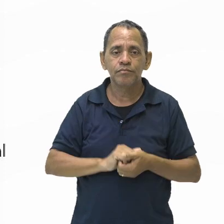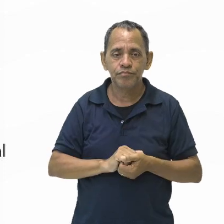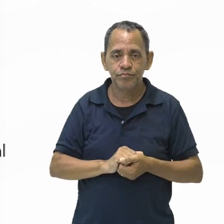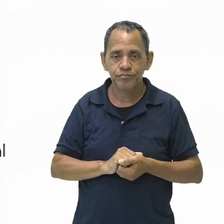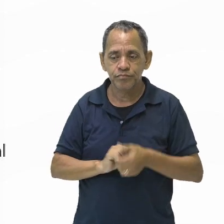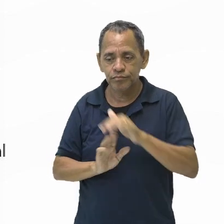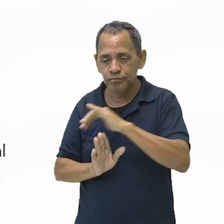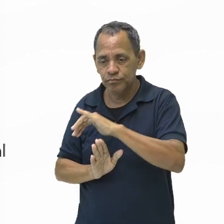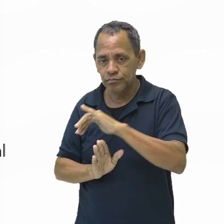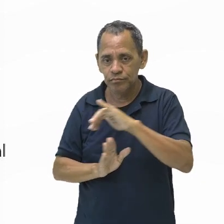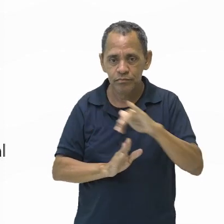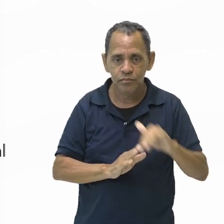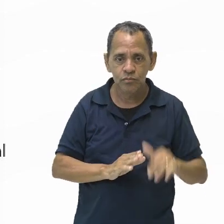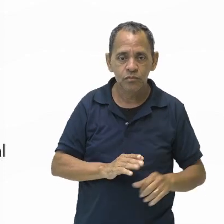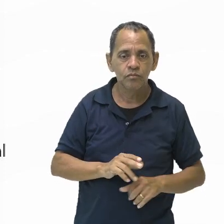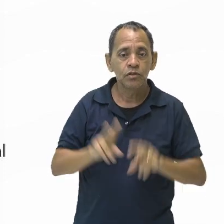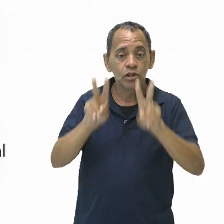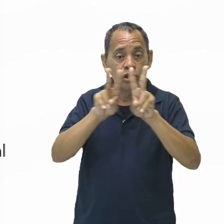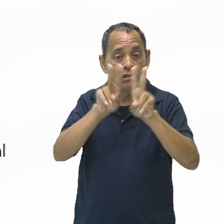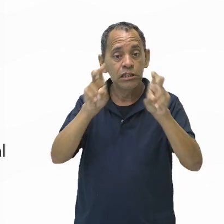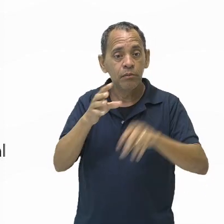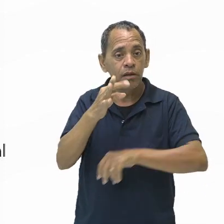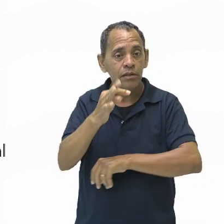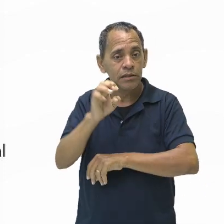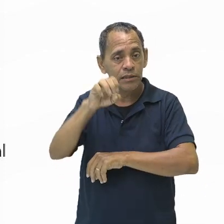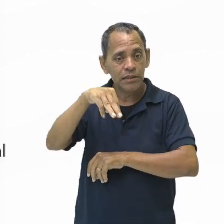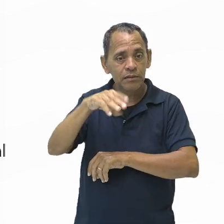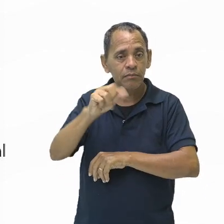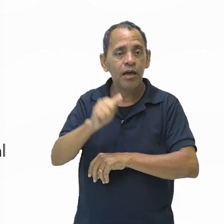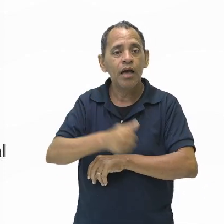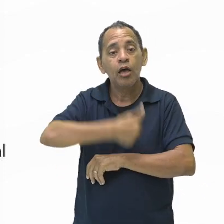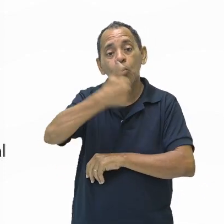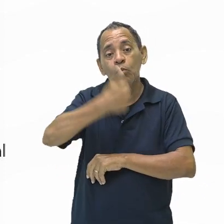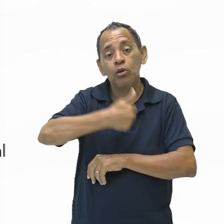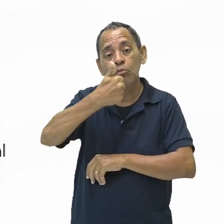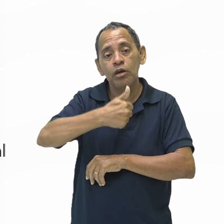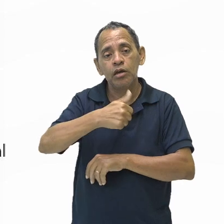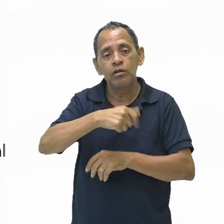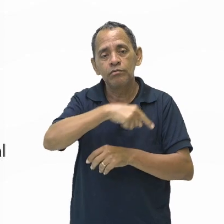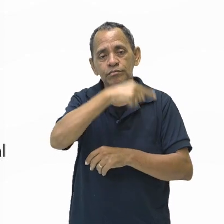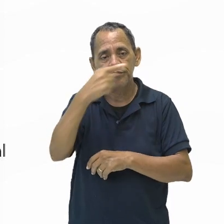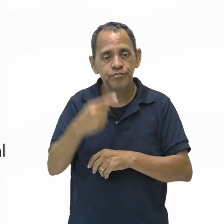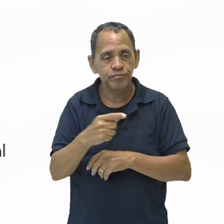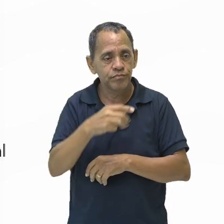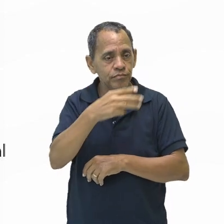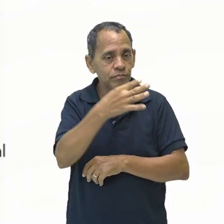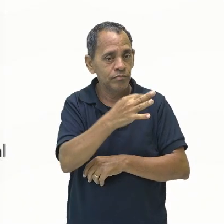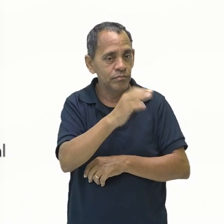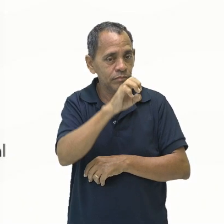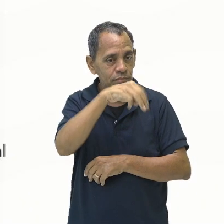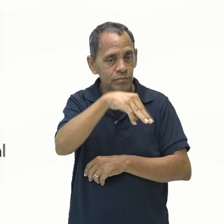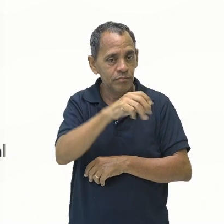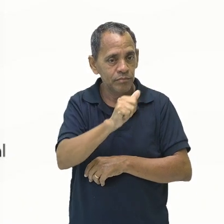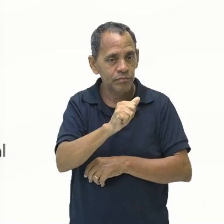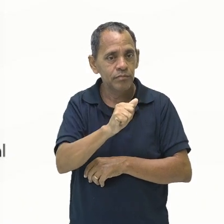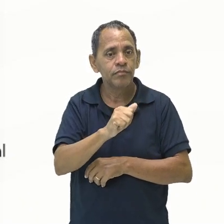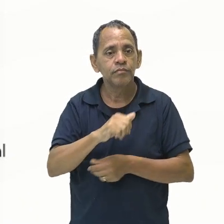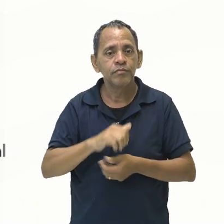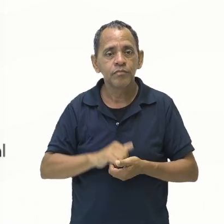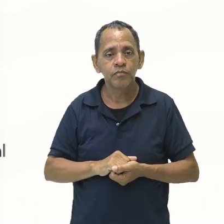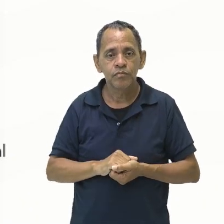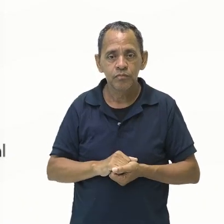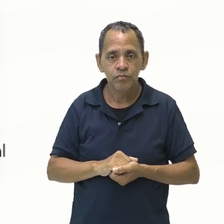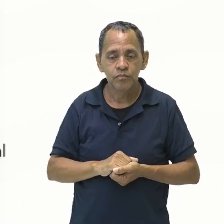primeiro passo ali, o primeiro elemento da nossa introdução. Nós não devemos confundi-lo com o título, tá? O título é